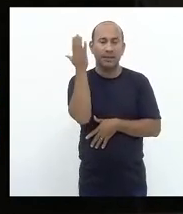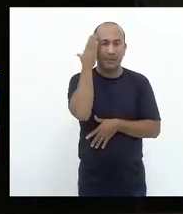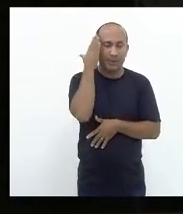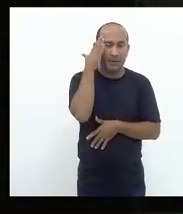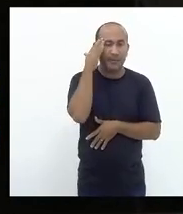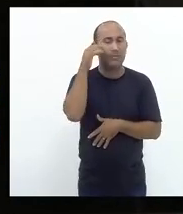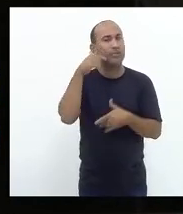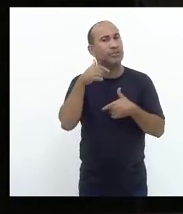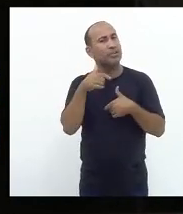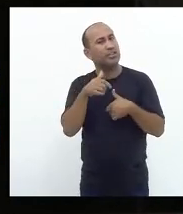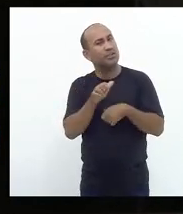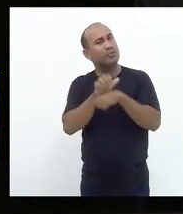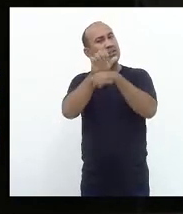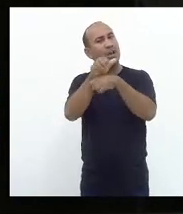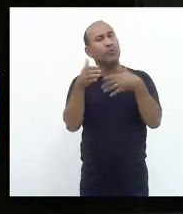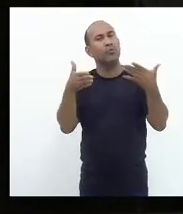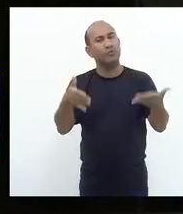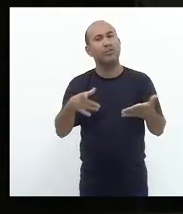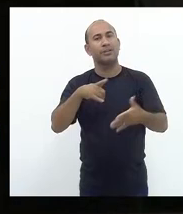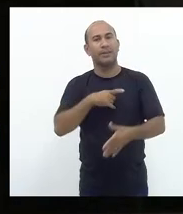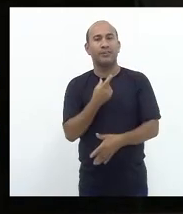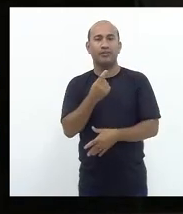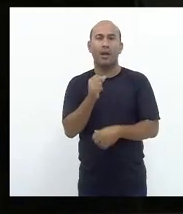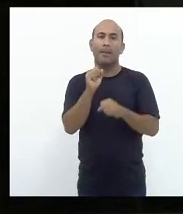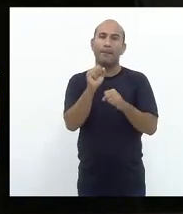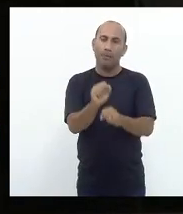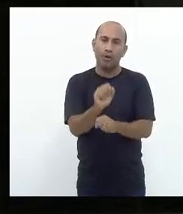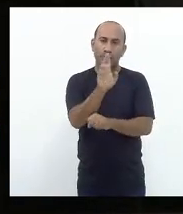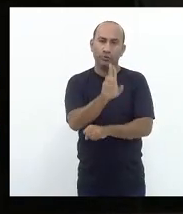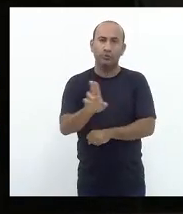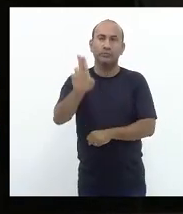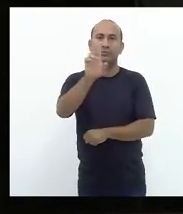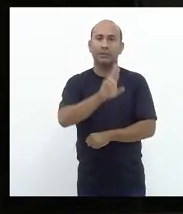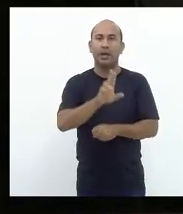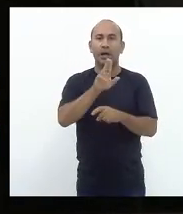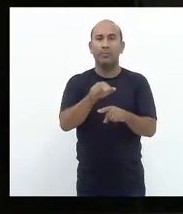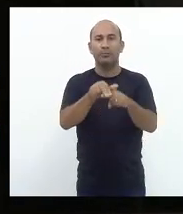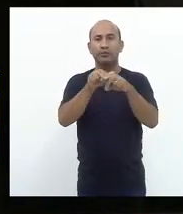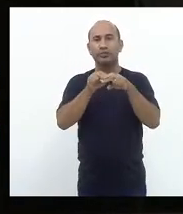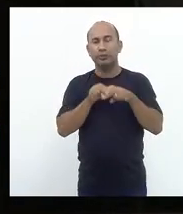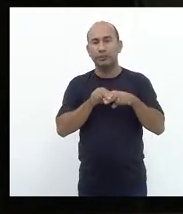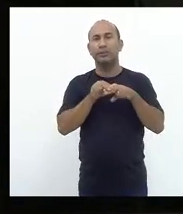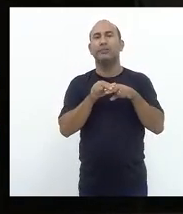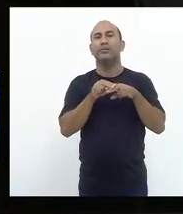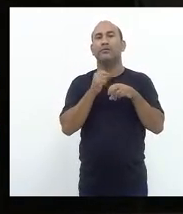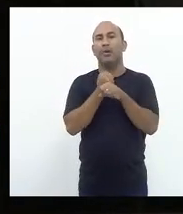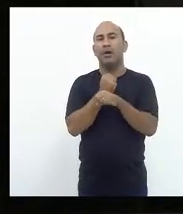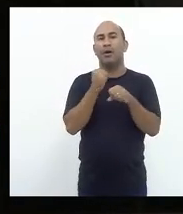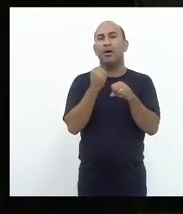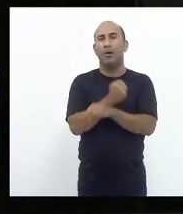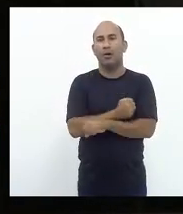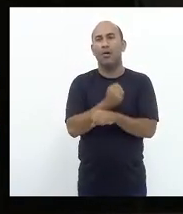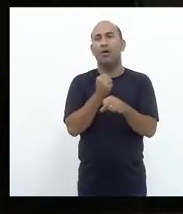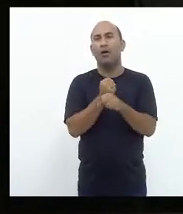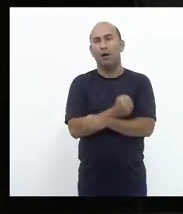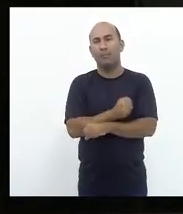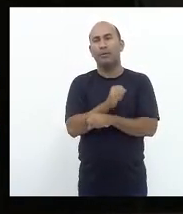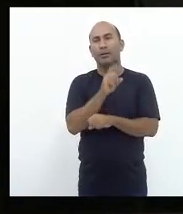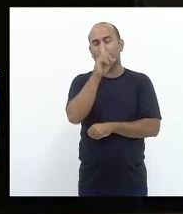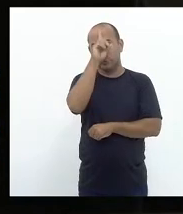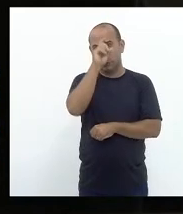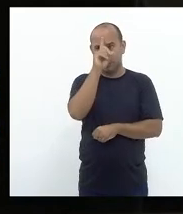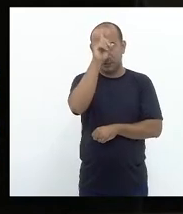hoje tem recursos que podem ser usados para a retomada dessa construção da obra do